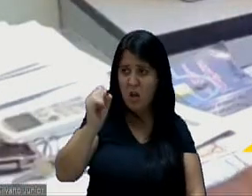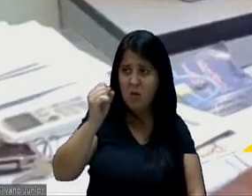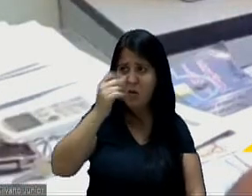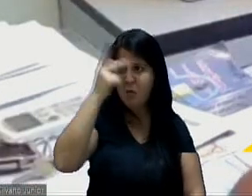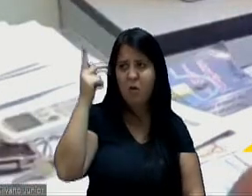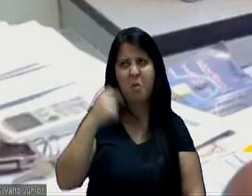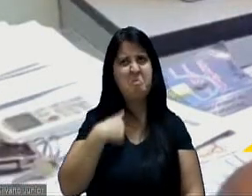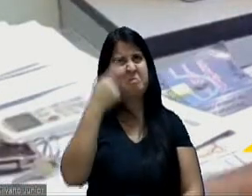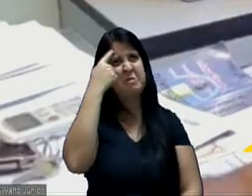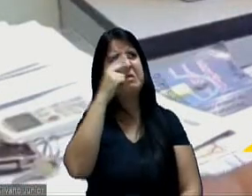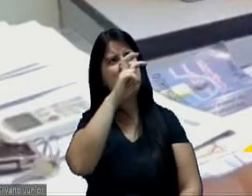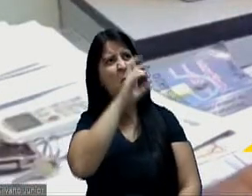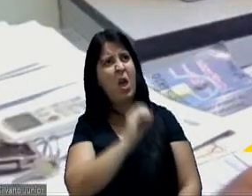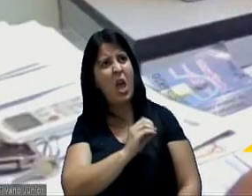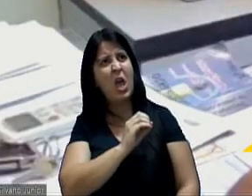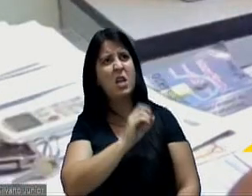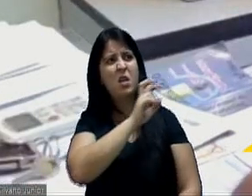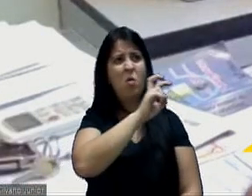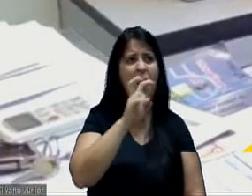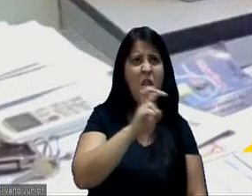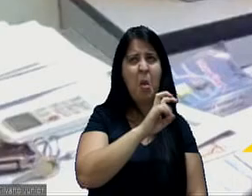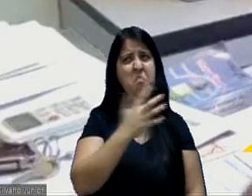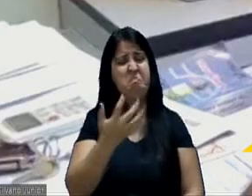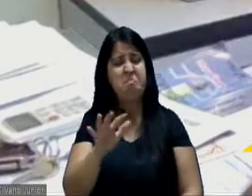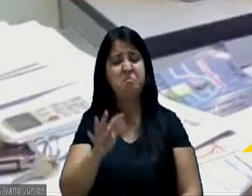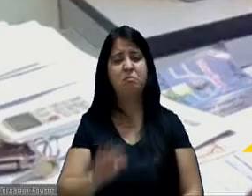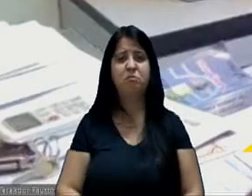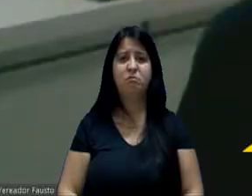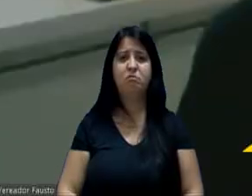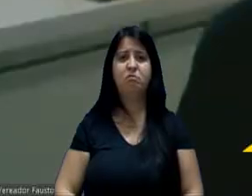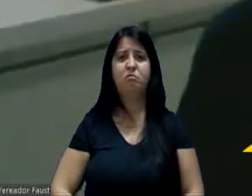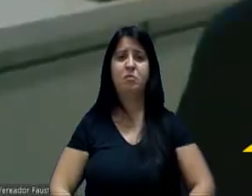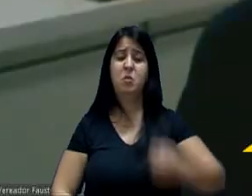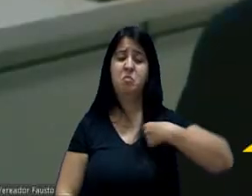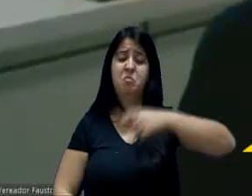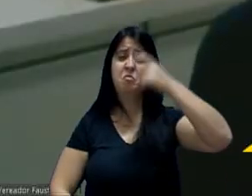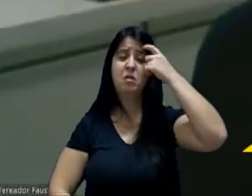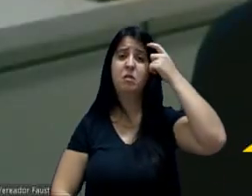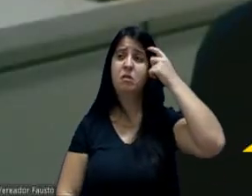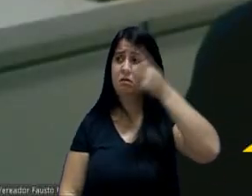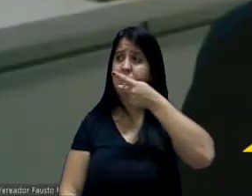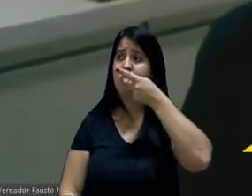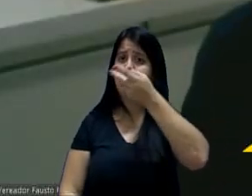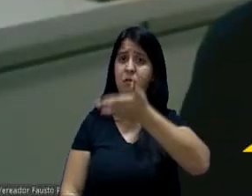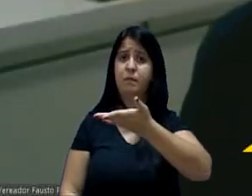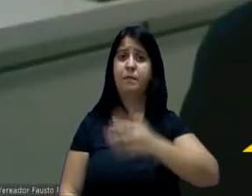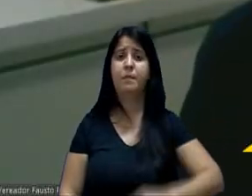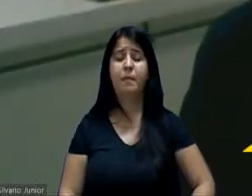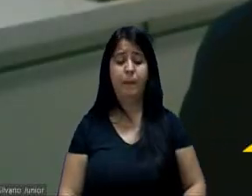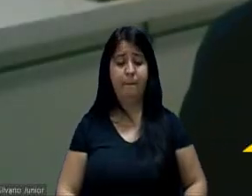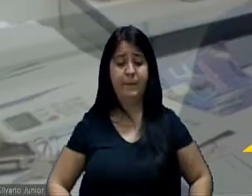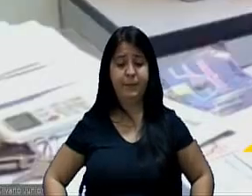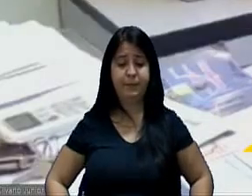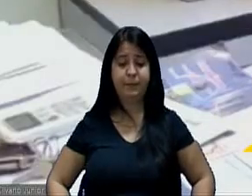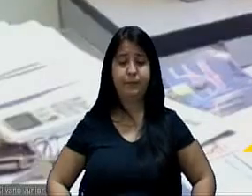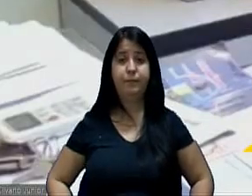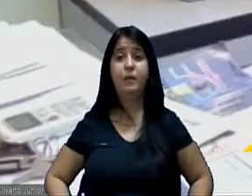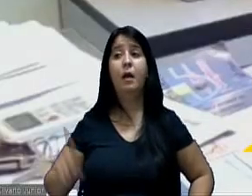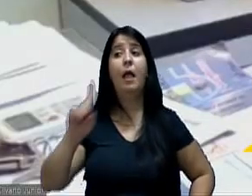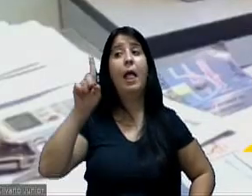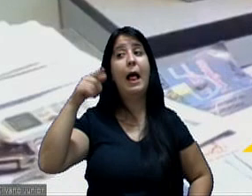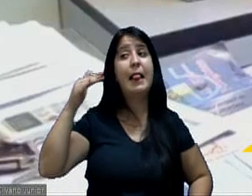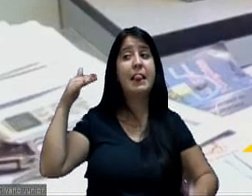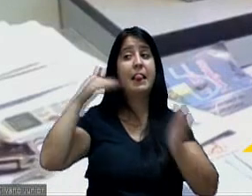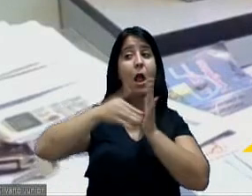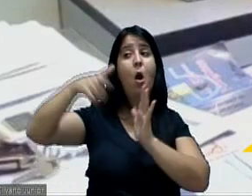que é 50, 55. Por isso que ela falou que tem que fazer um levantamento, tem que ter um... Oi? Oi? 48 até